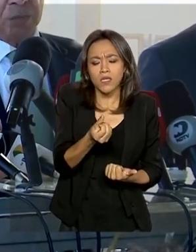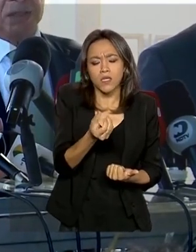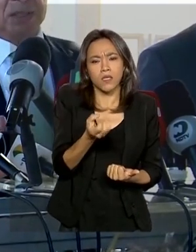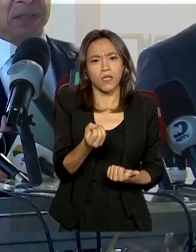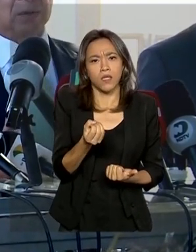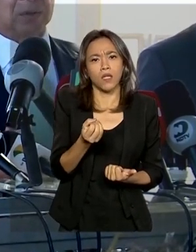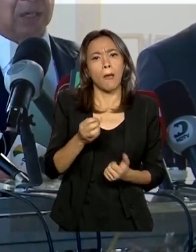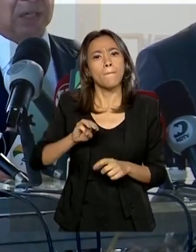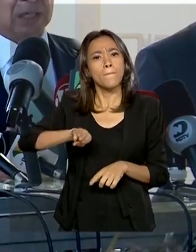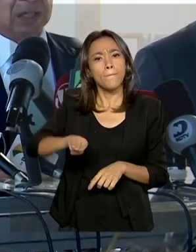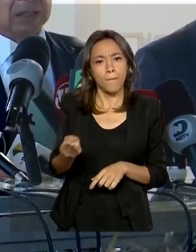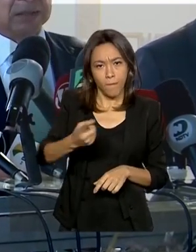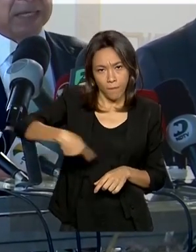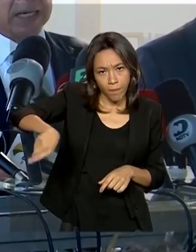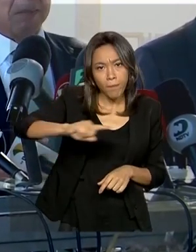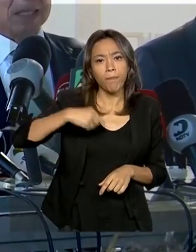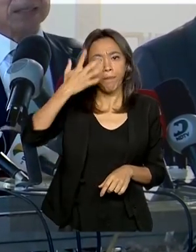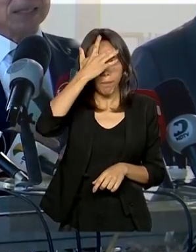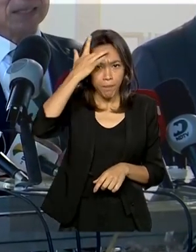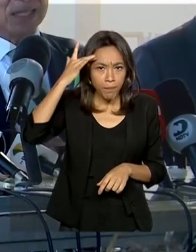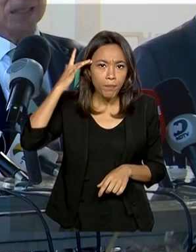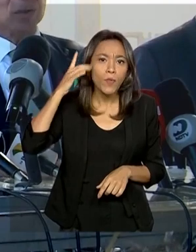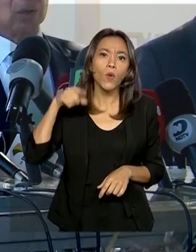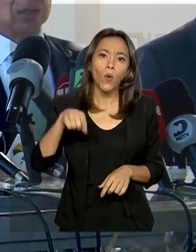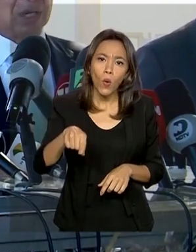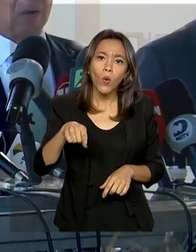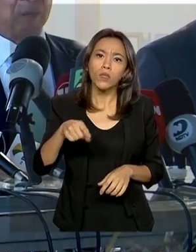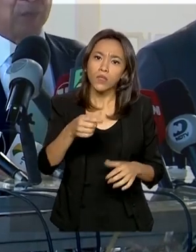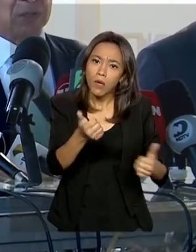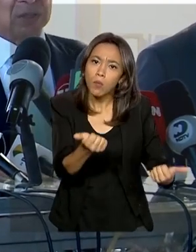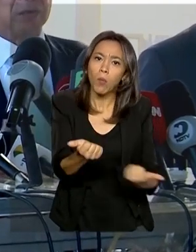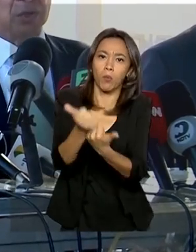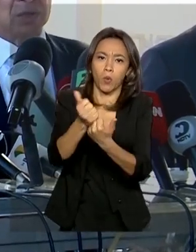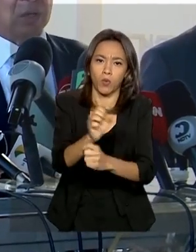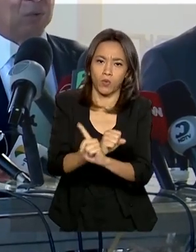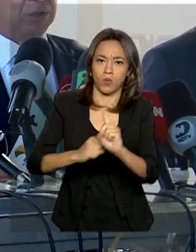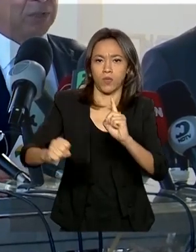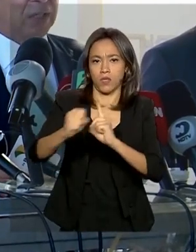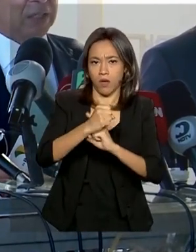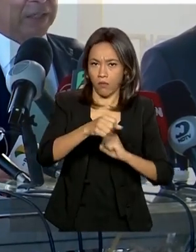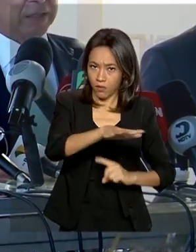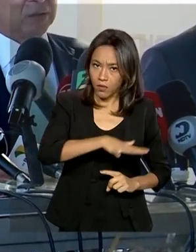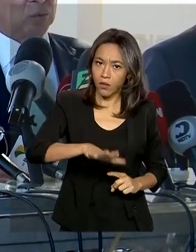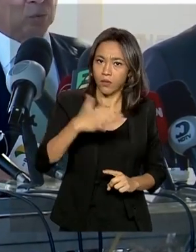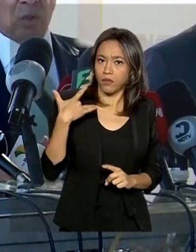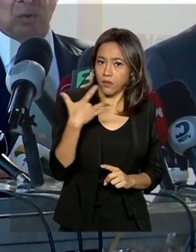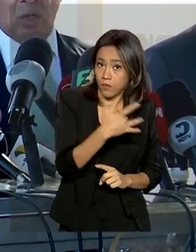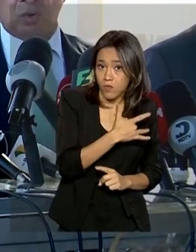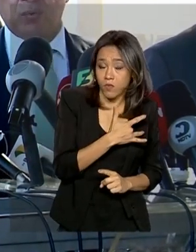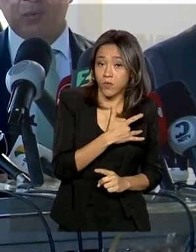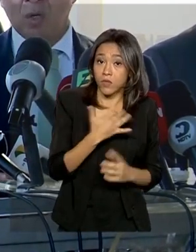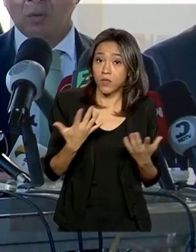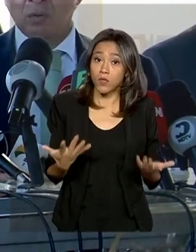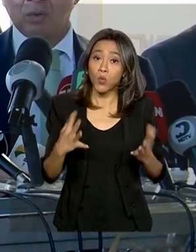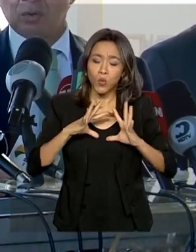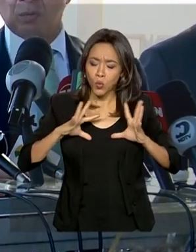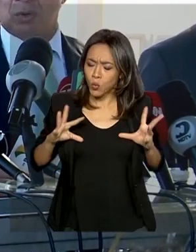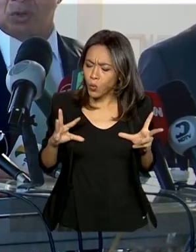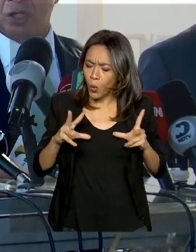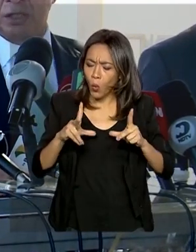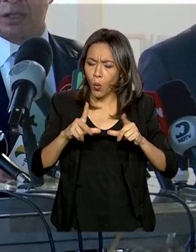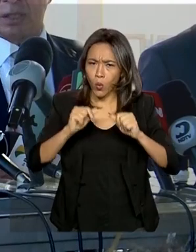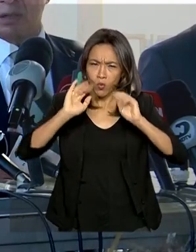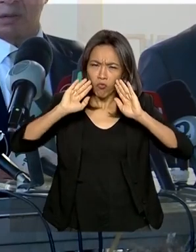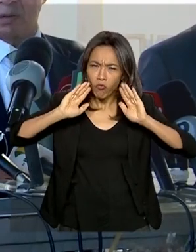milhões de brasileiros na camada de assistência social e serviço de saúde. Então, todo o nosso foco nos